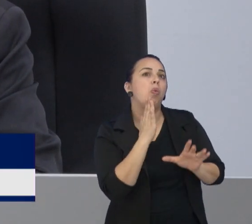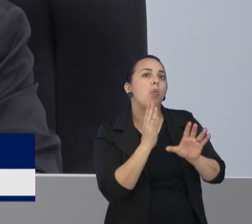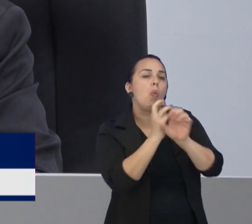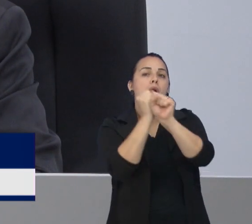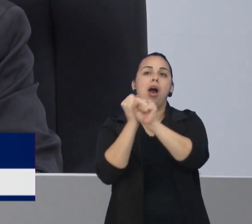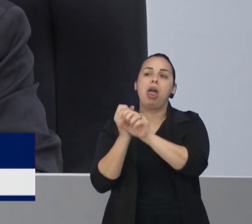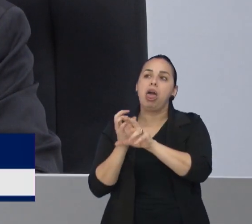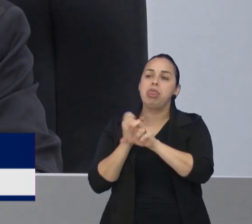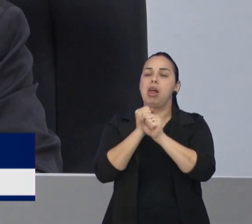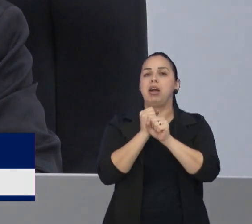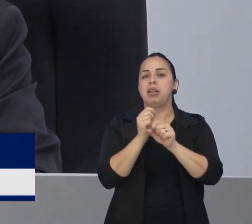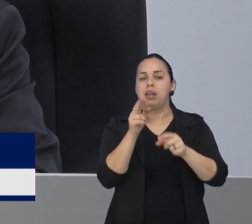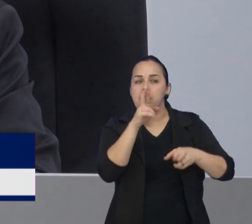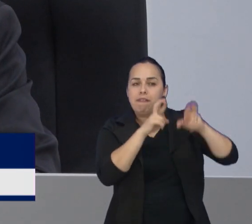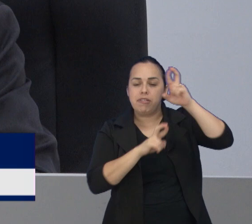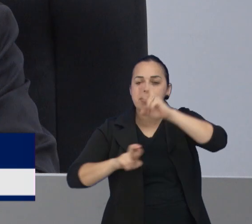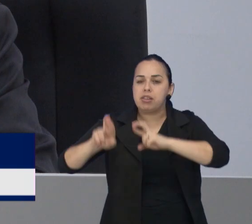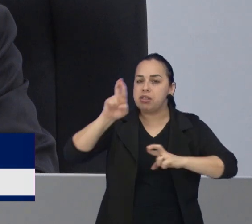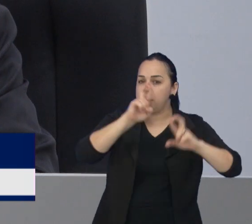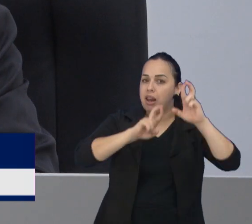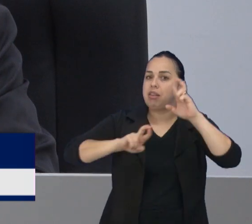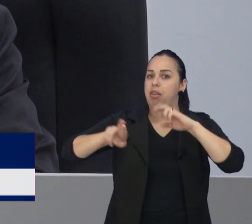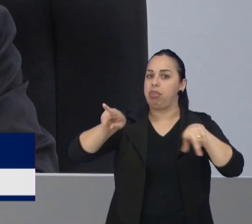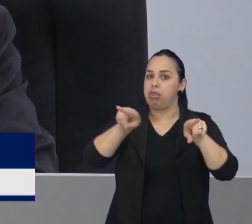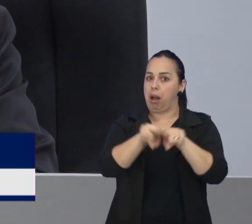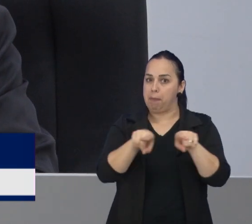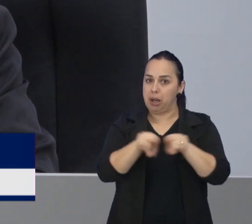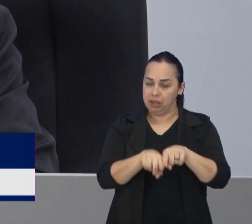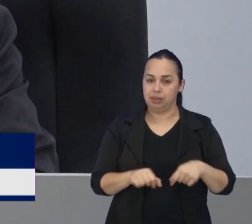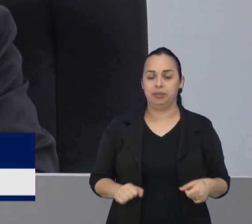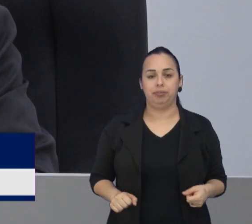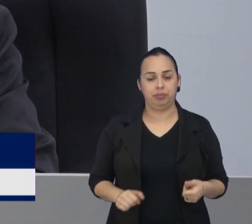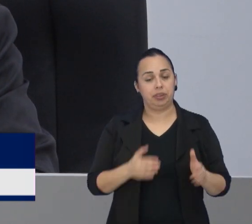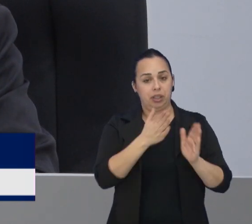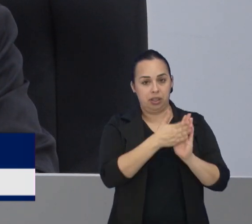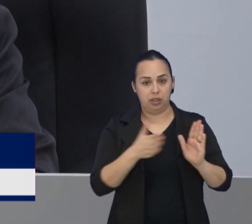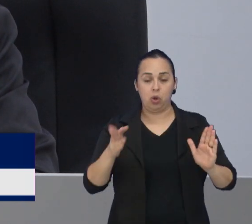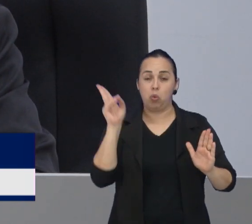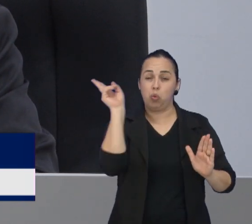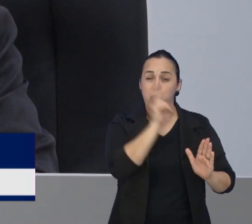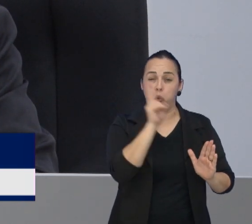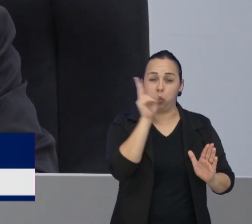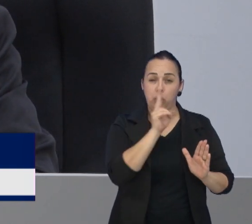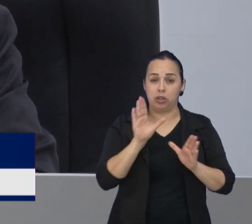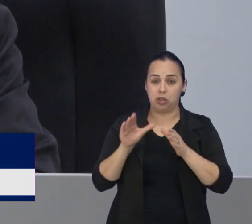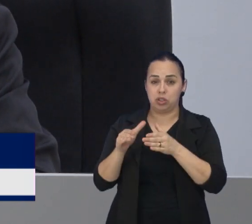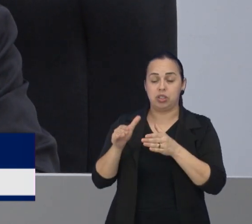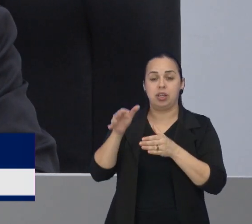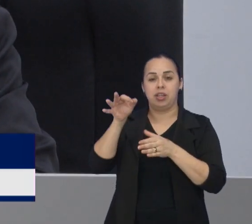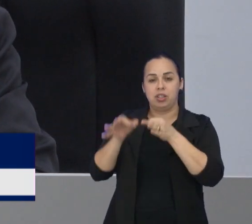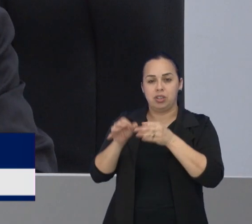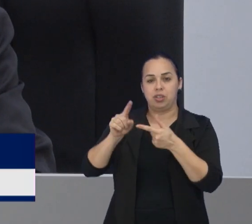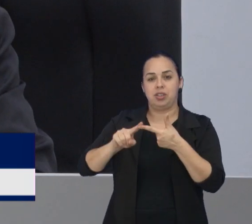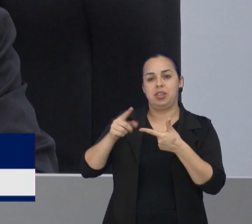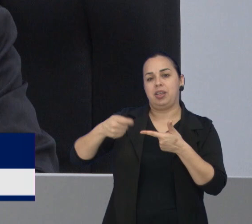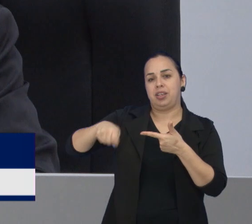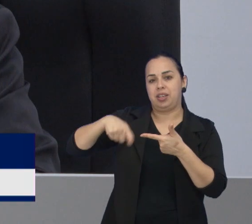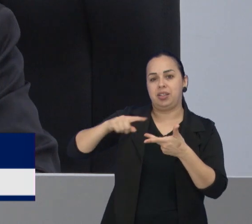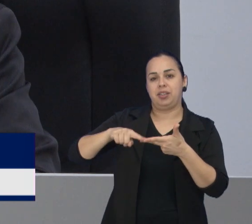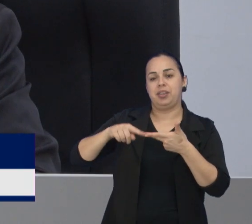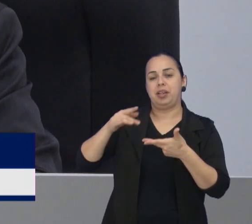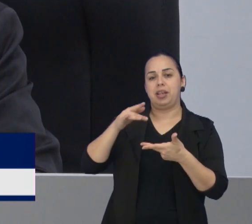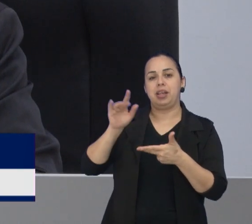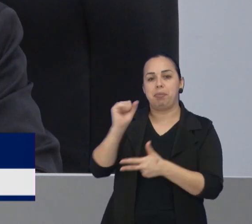fiscalização ambiental e da outras providências. Rito urgente, Comissões de Justiça, Economia e